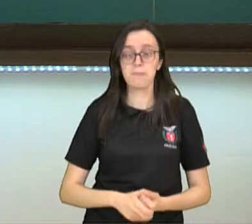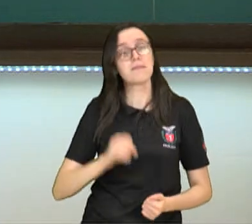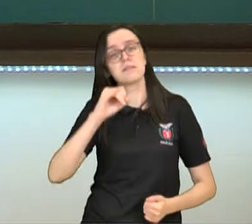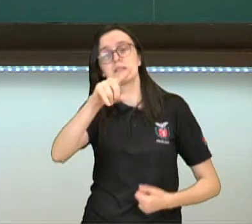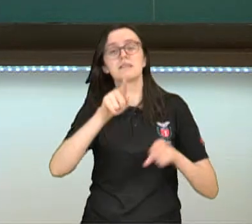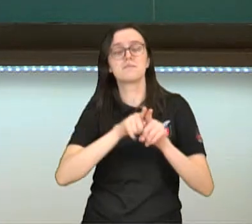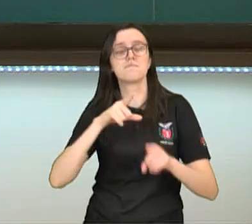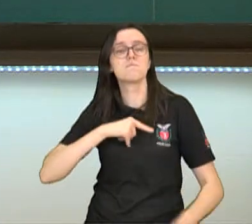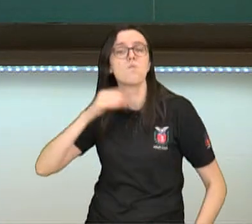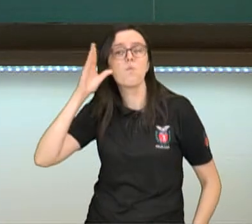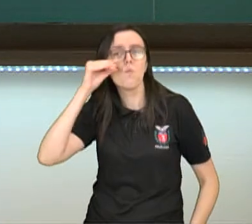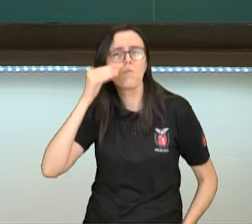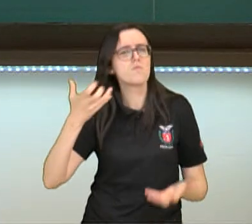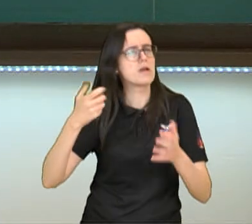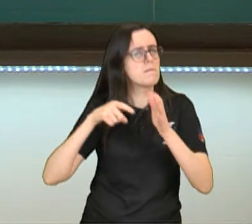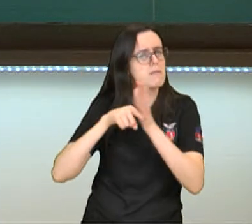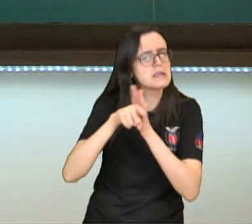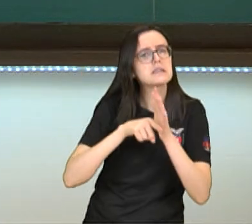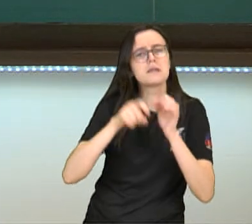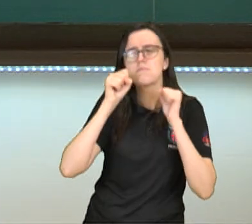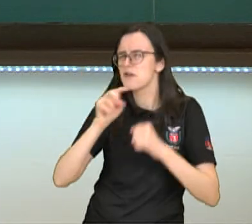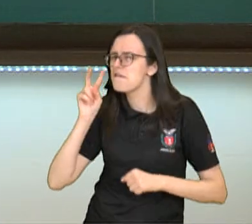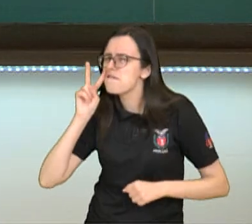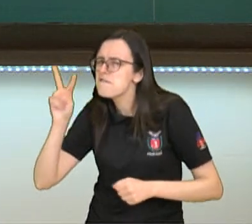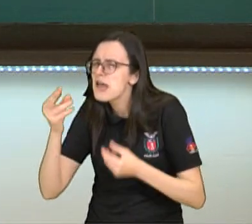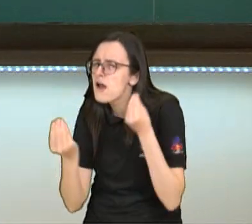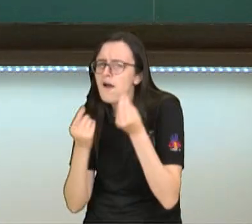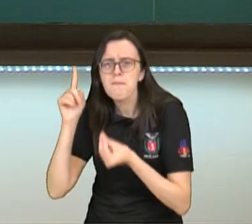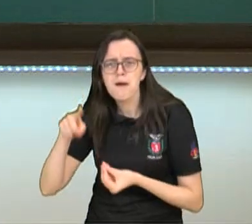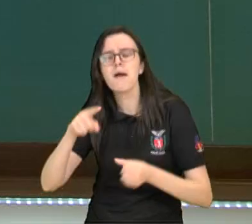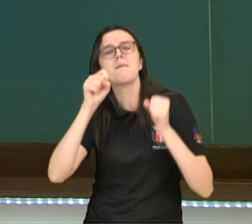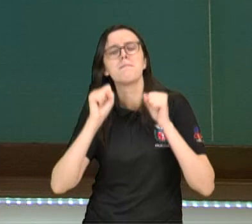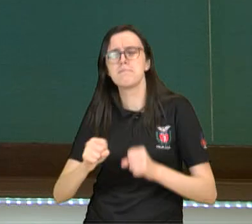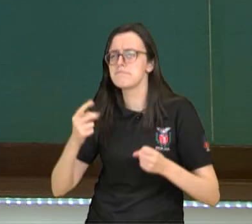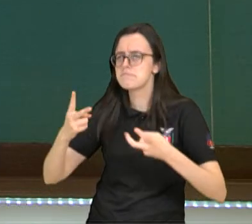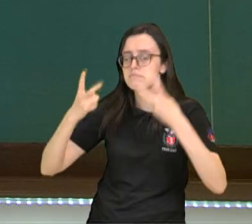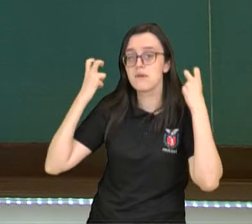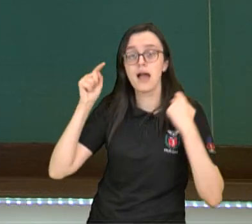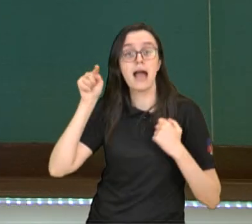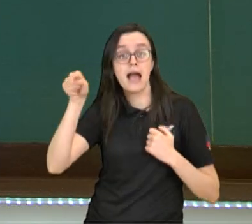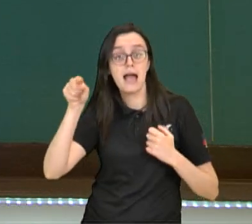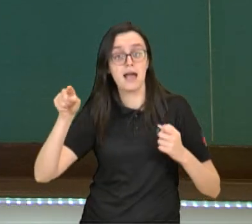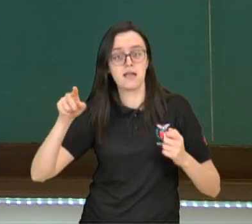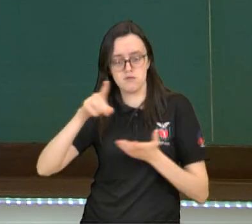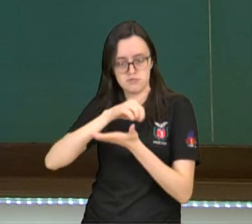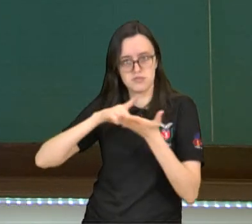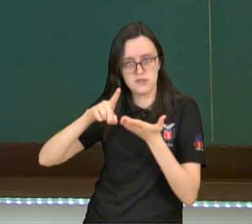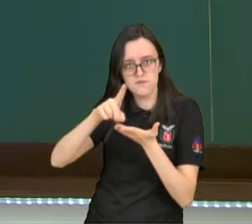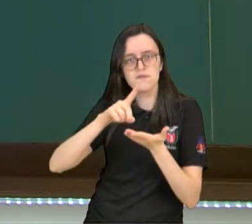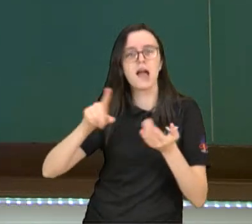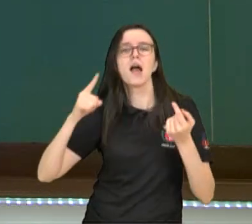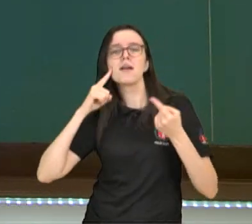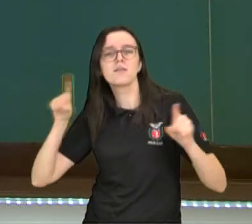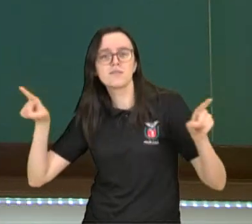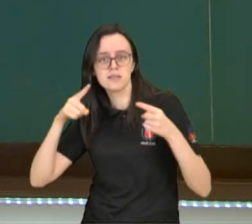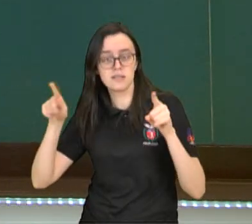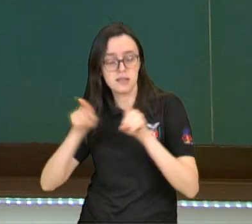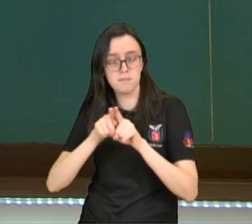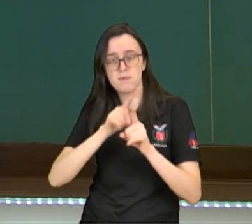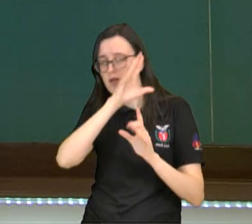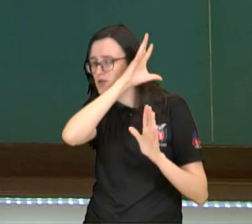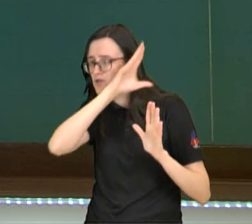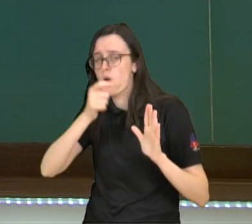vocês tiverem curiosidade de pesquisar, de visualizar, vocês vão ver que neste álbum ele usou em todas as